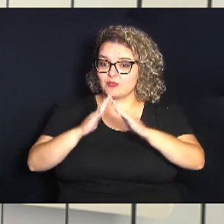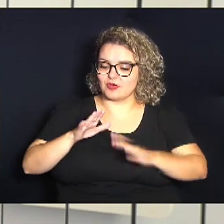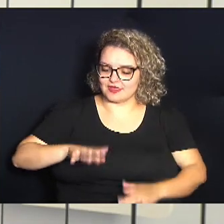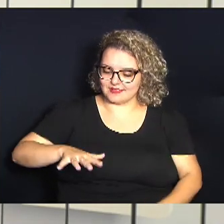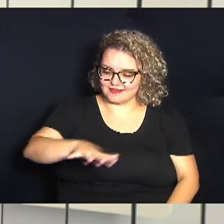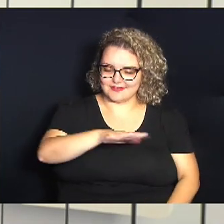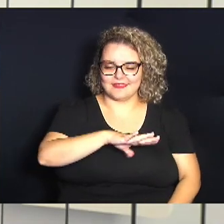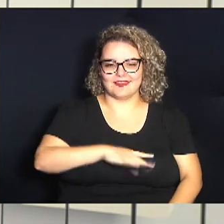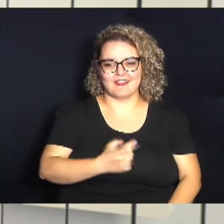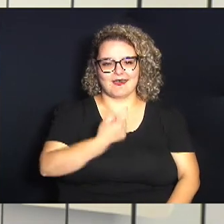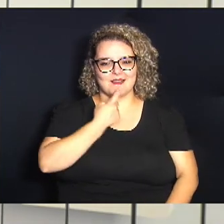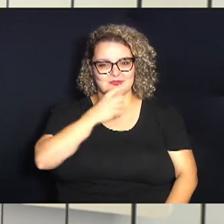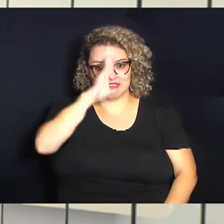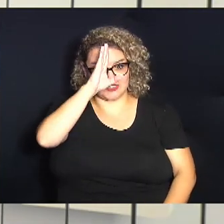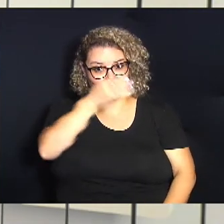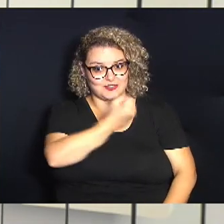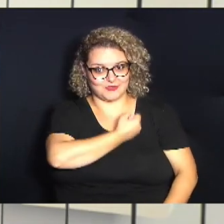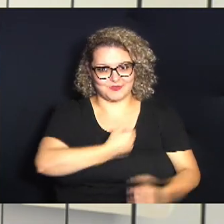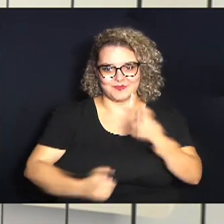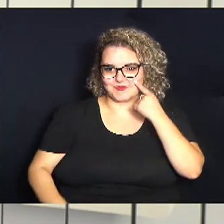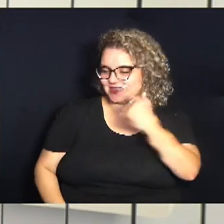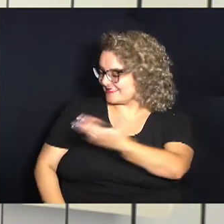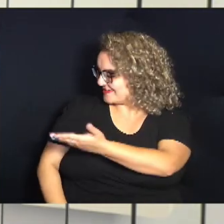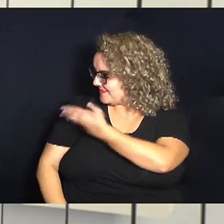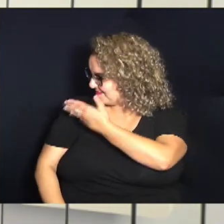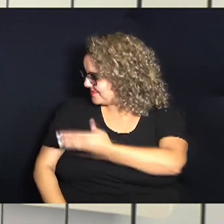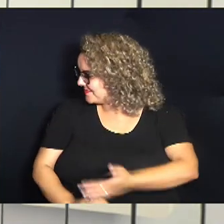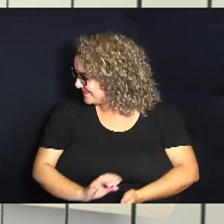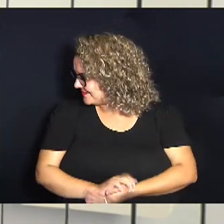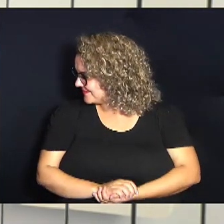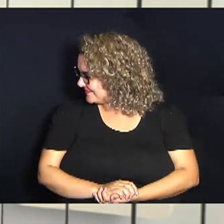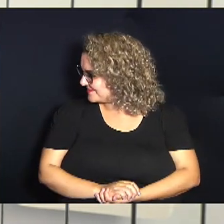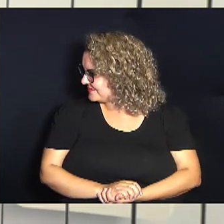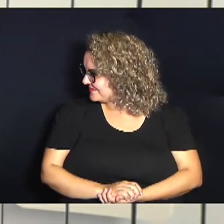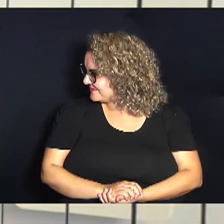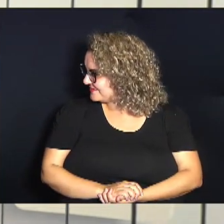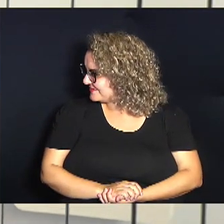região, pode ir direto através do